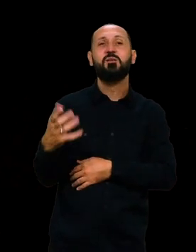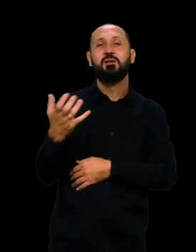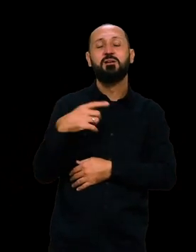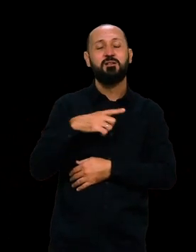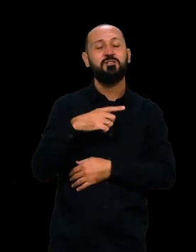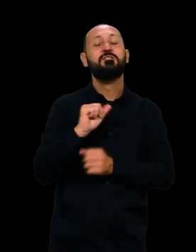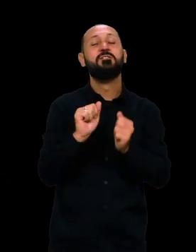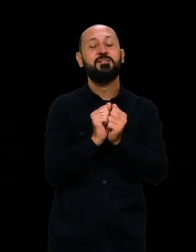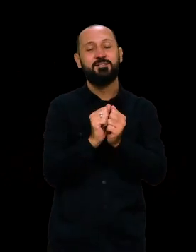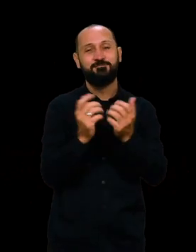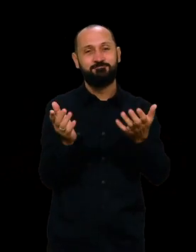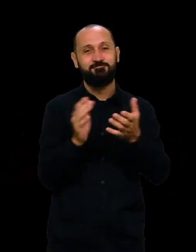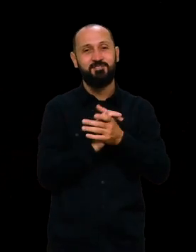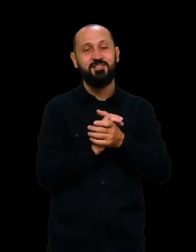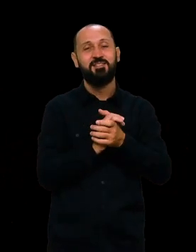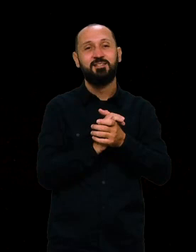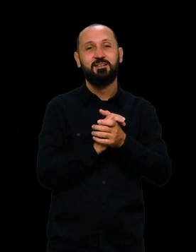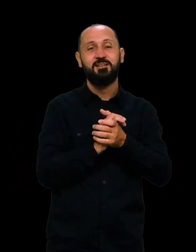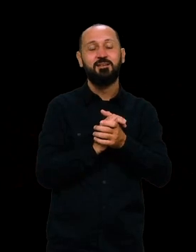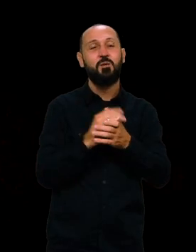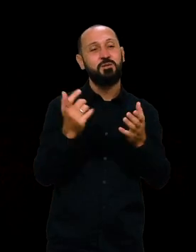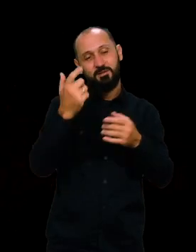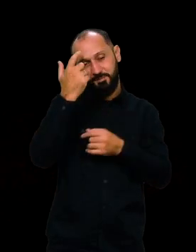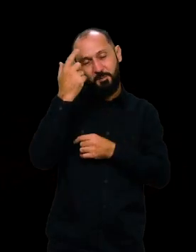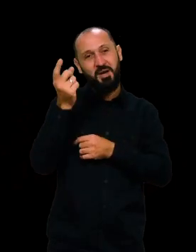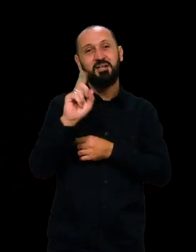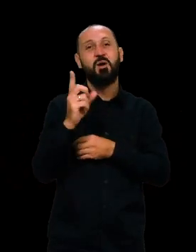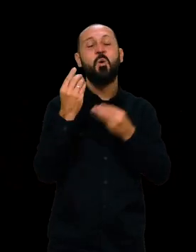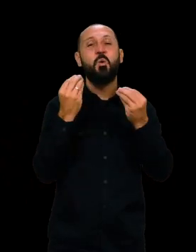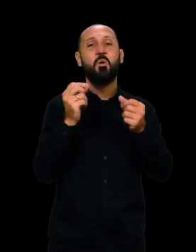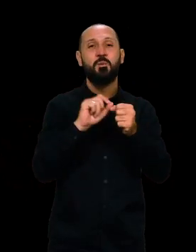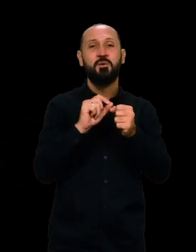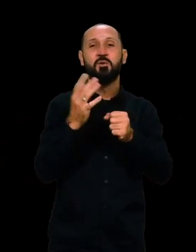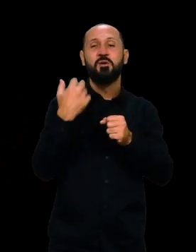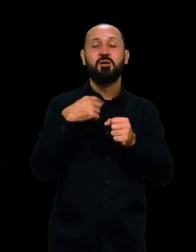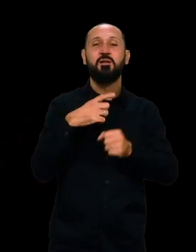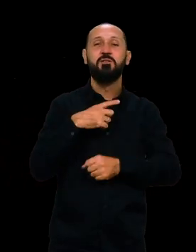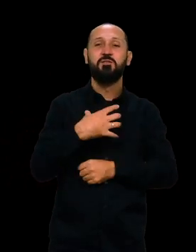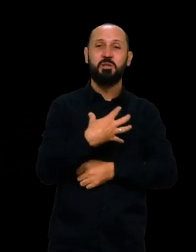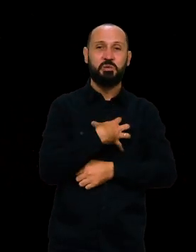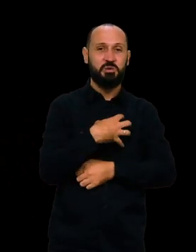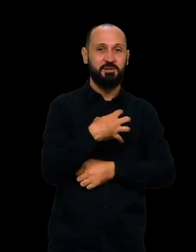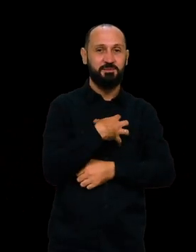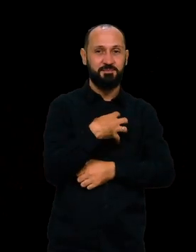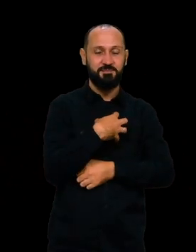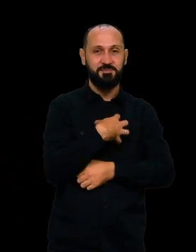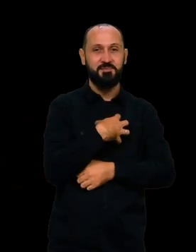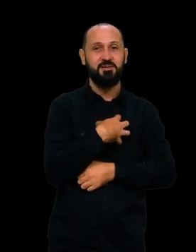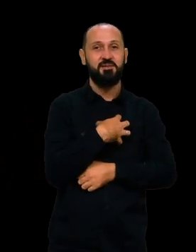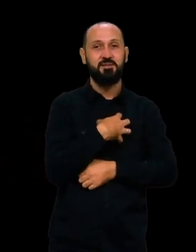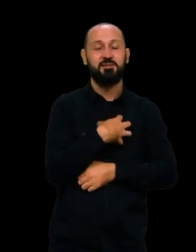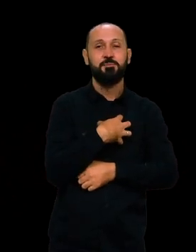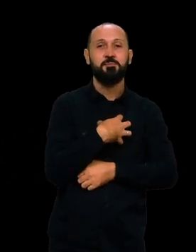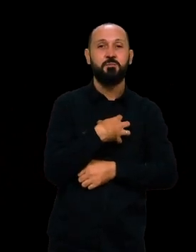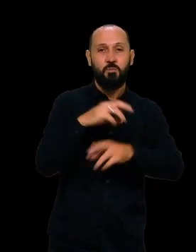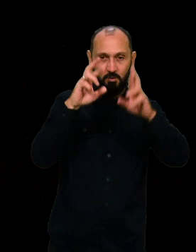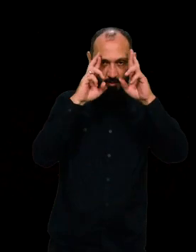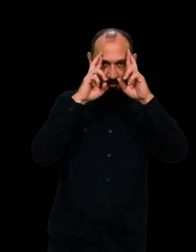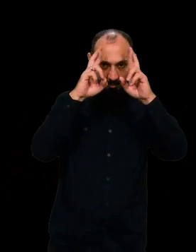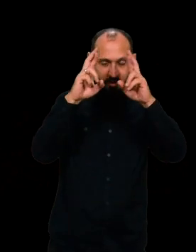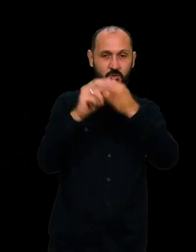anos, queria que ele tivesse, mas a gente sabe que é impensável hoje esse tipo de... Mas eu gostaria que ele tivesse o